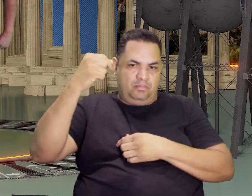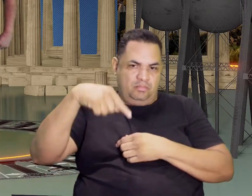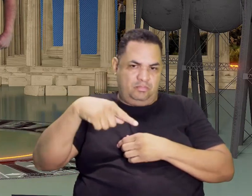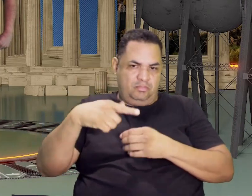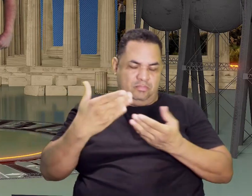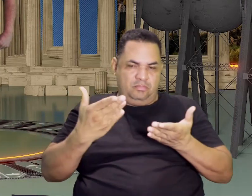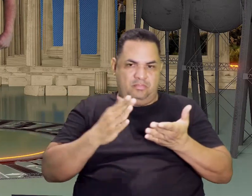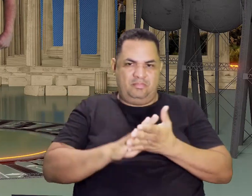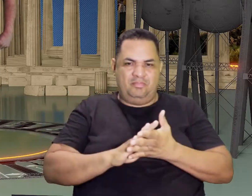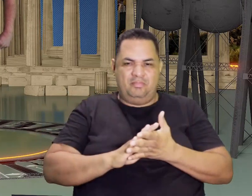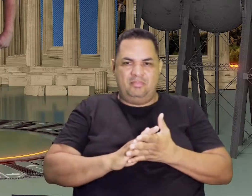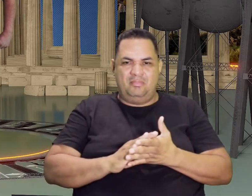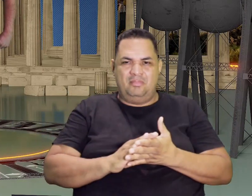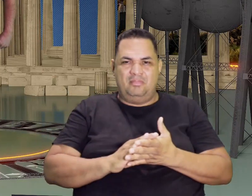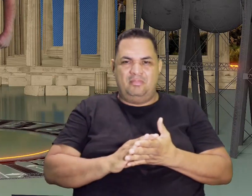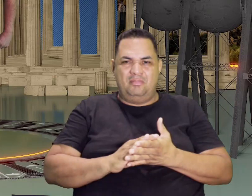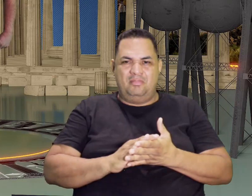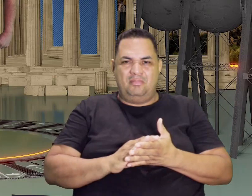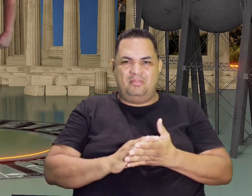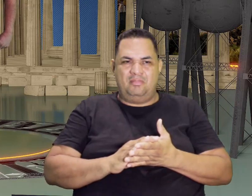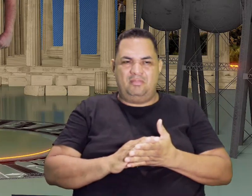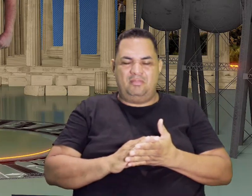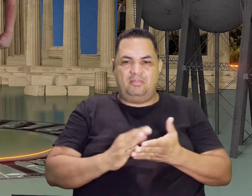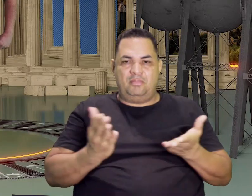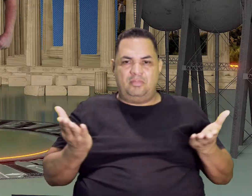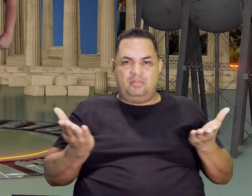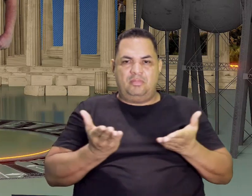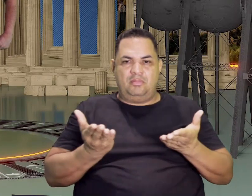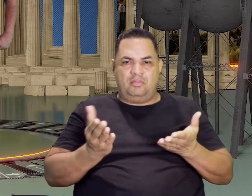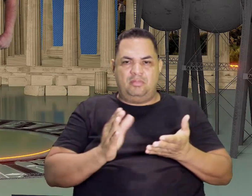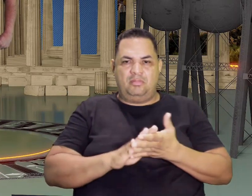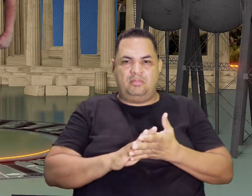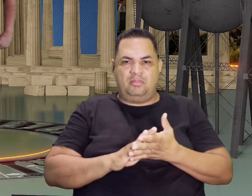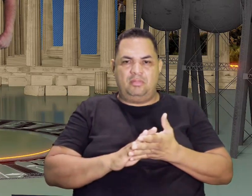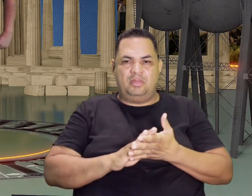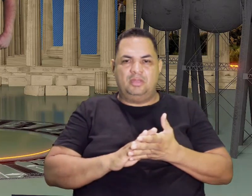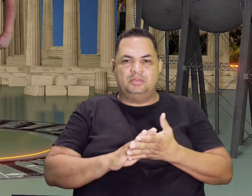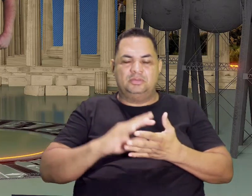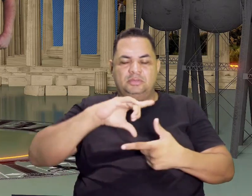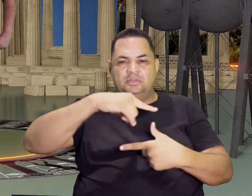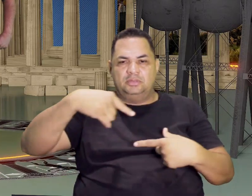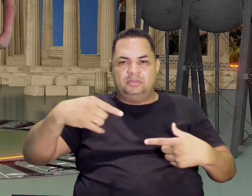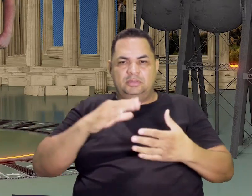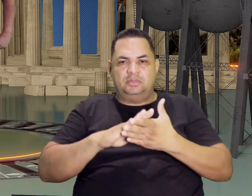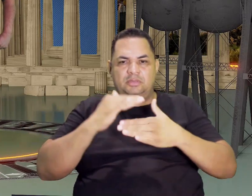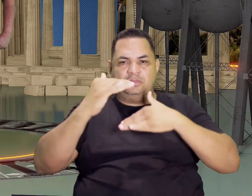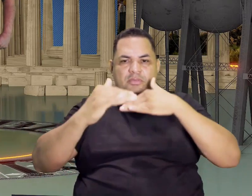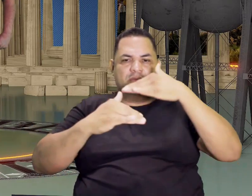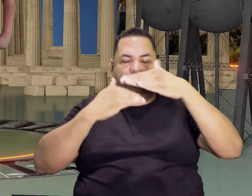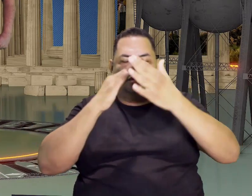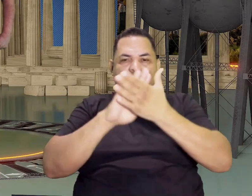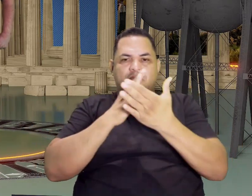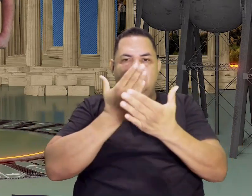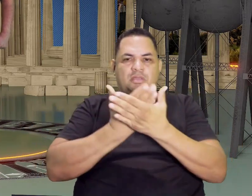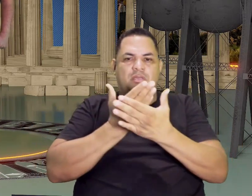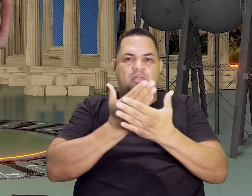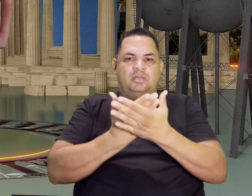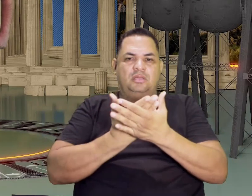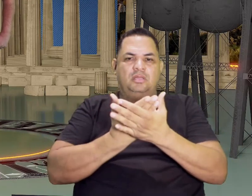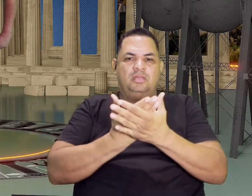Então é nessa perspectiva. E hoje, gente, nós estamos na modernidade, tá? A gente vai avançar na próxima aula